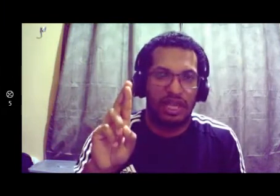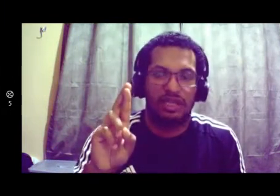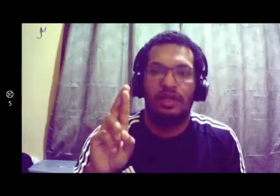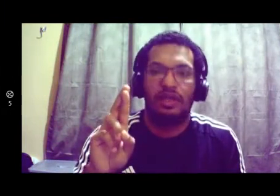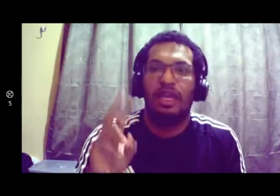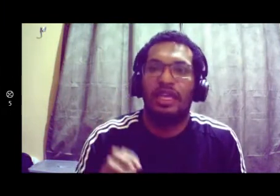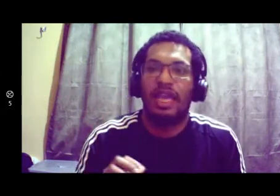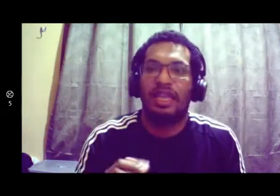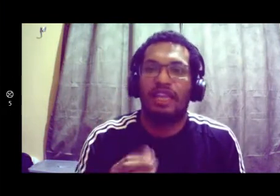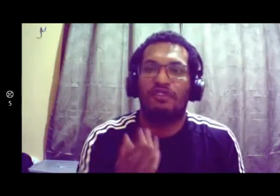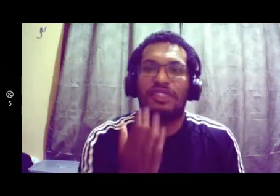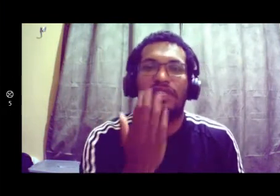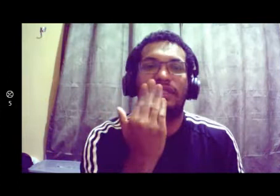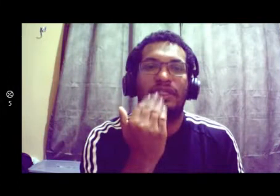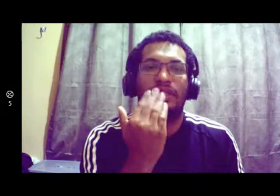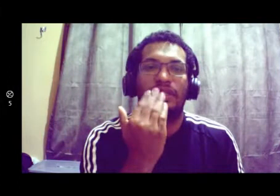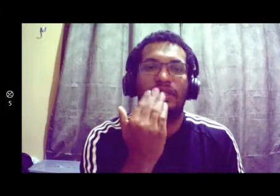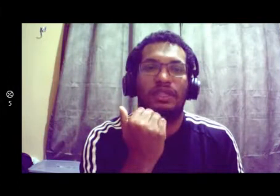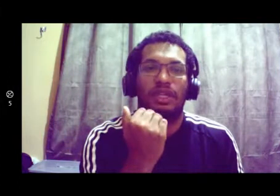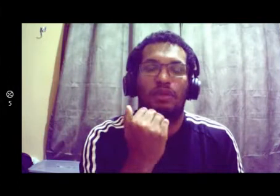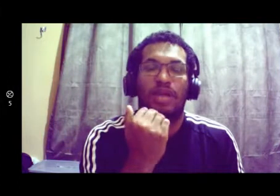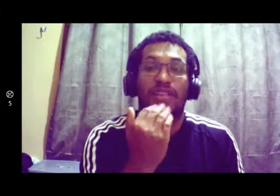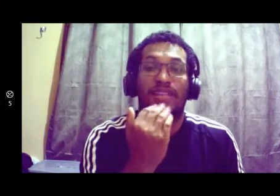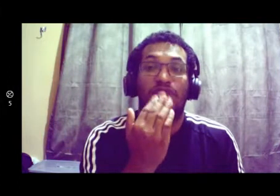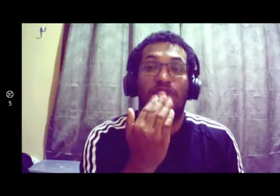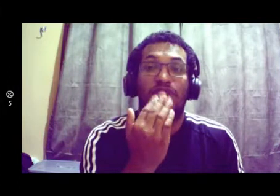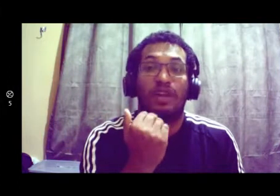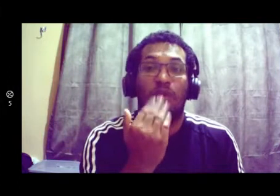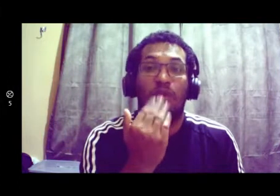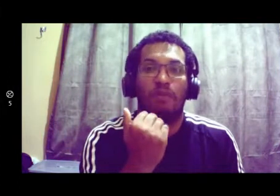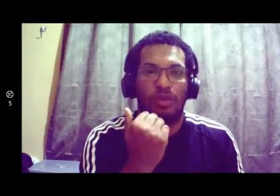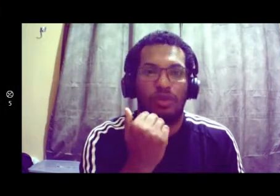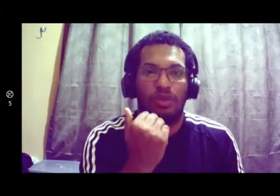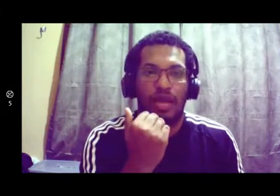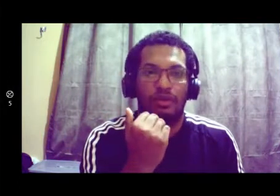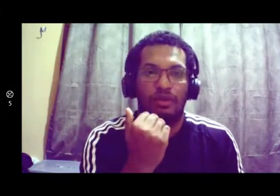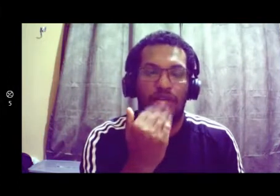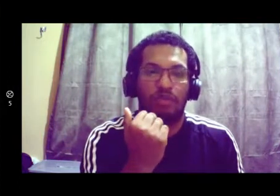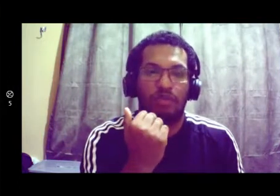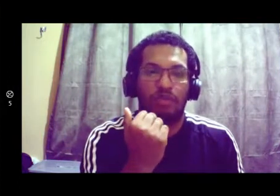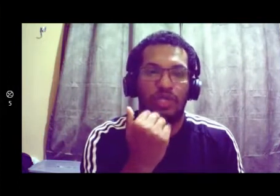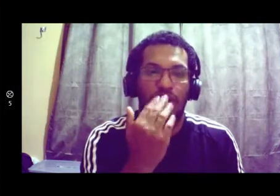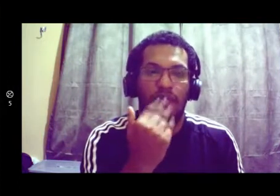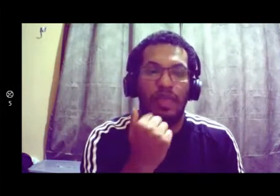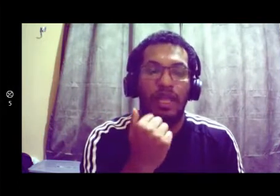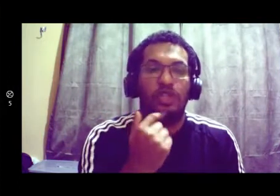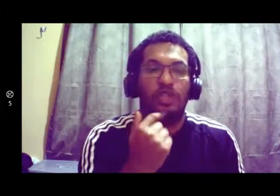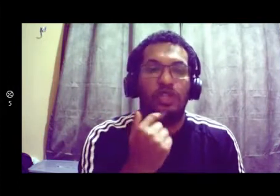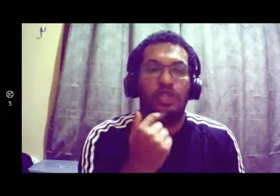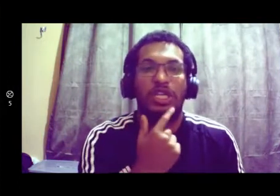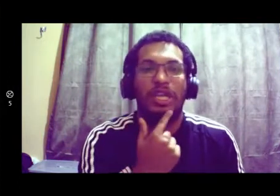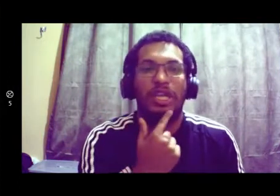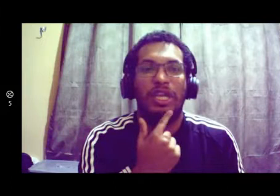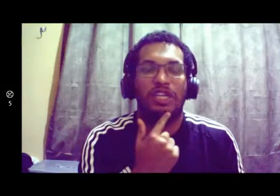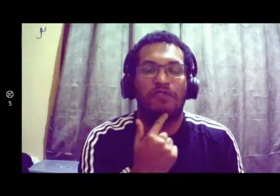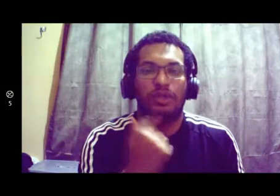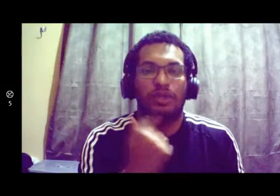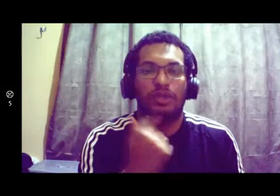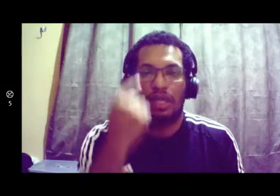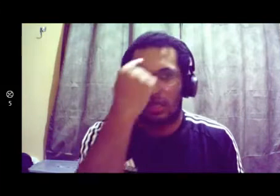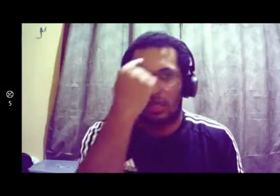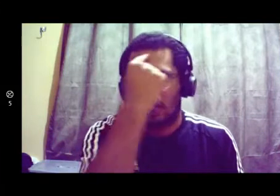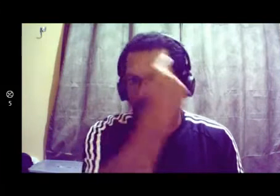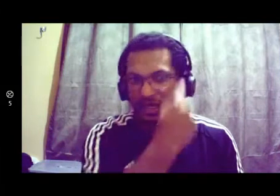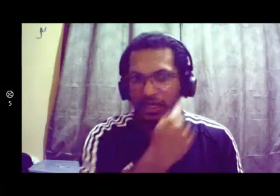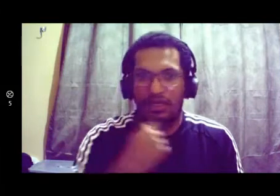R, e aí ele está fazendo assim, por causa que você vai comer esse horário, geralmente meio-dia. Só que geralmente a gente faz o